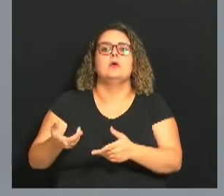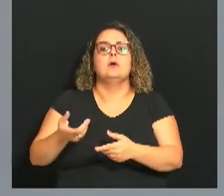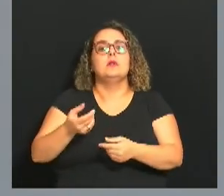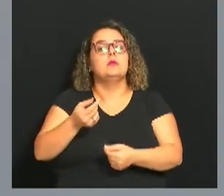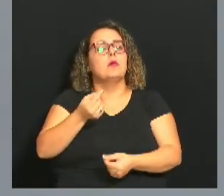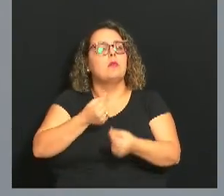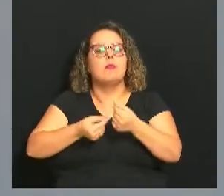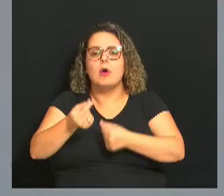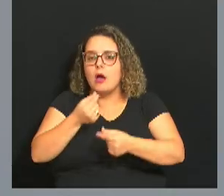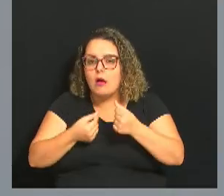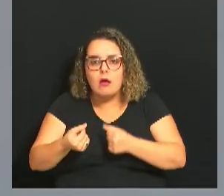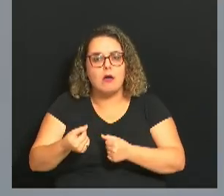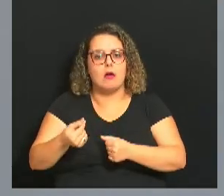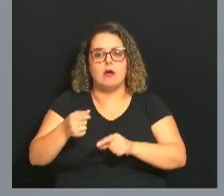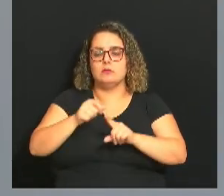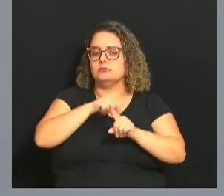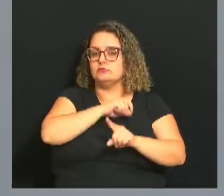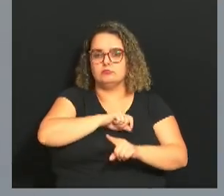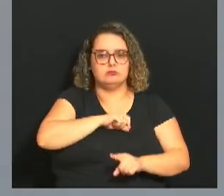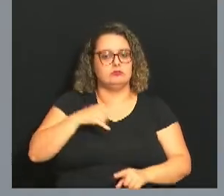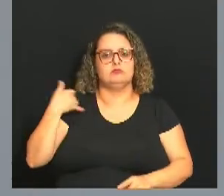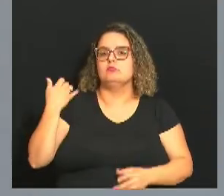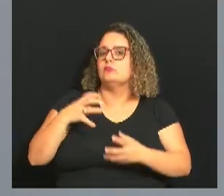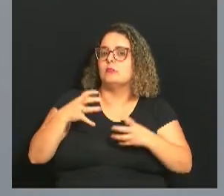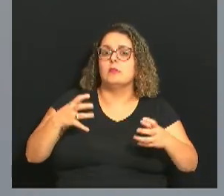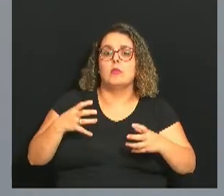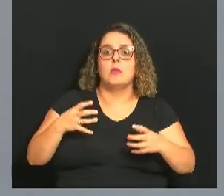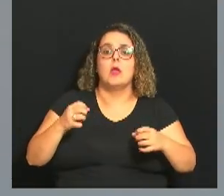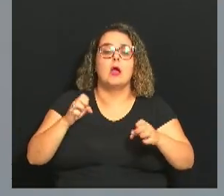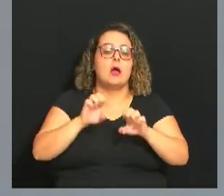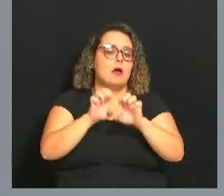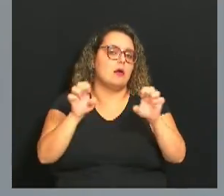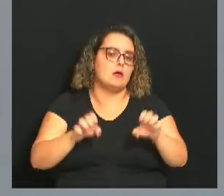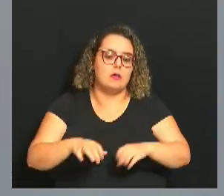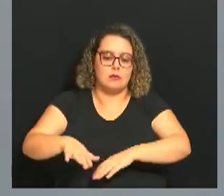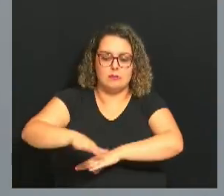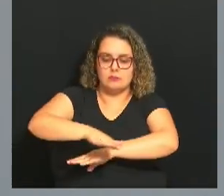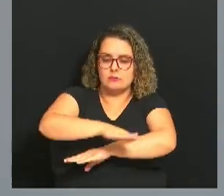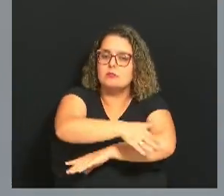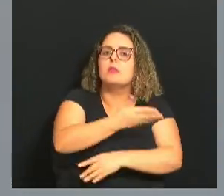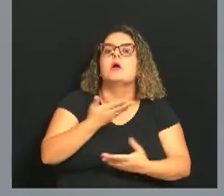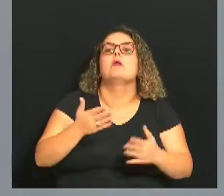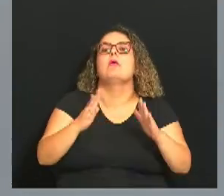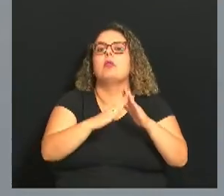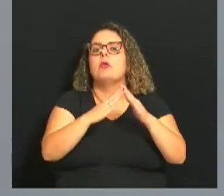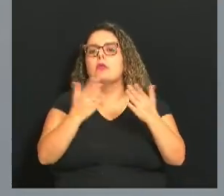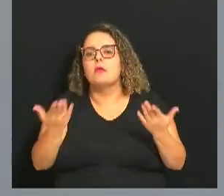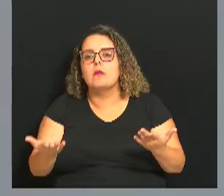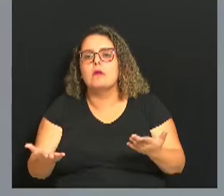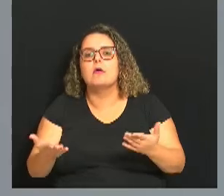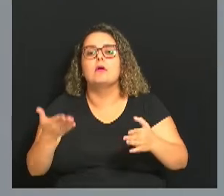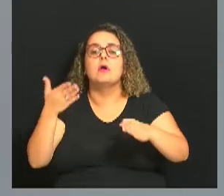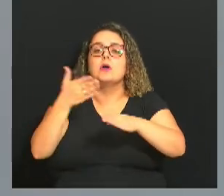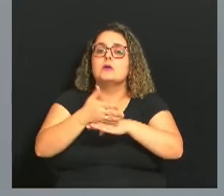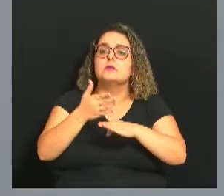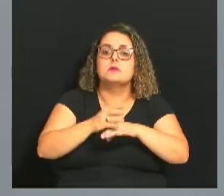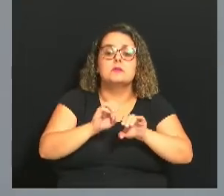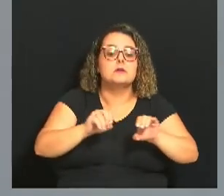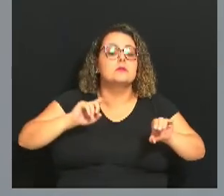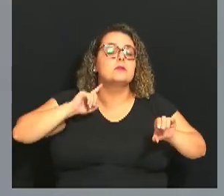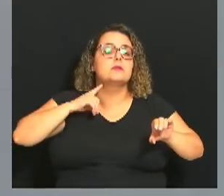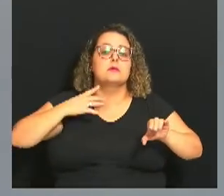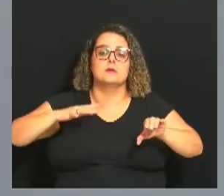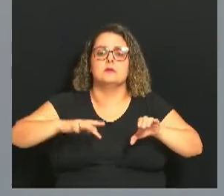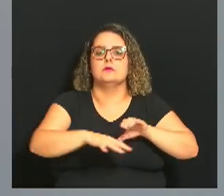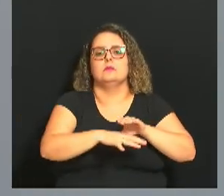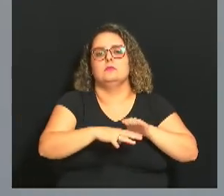a infraestrutura no entorno do imóvel, se a rua tem calçamento, se tem pavimentação, se tem acesso a esgoto, porque tudo isso vai